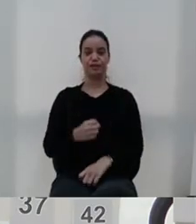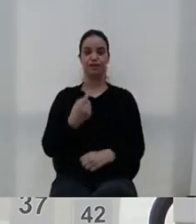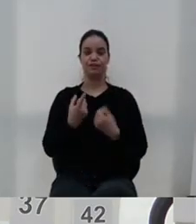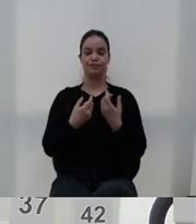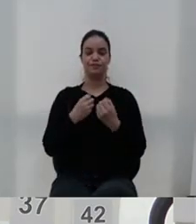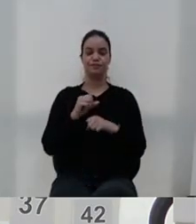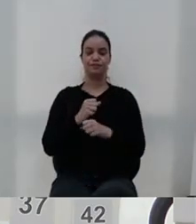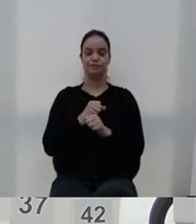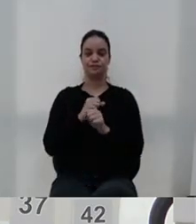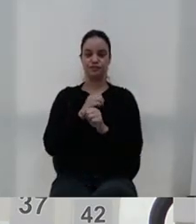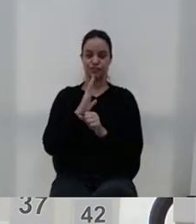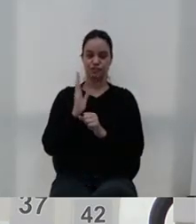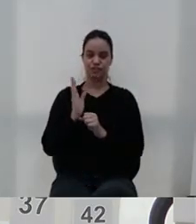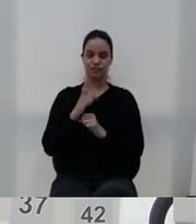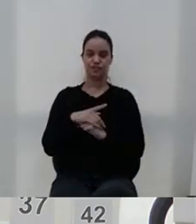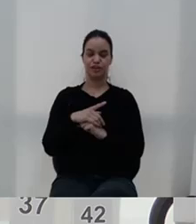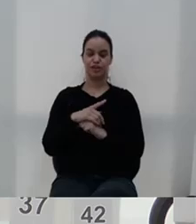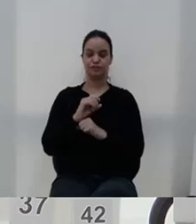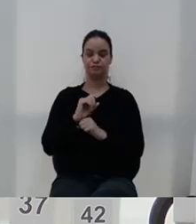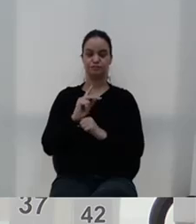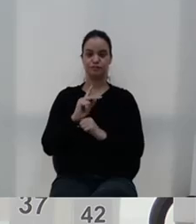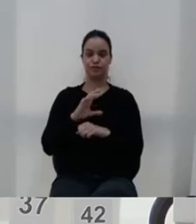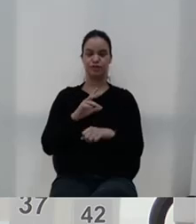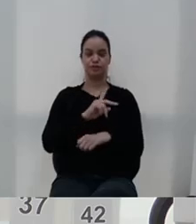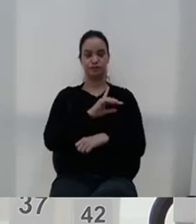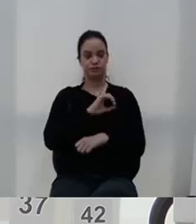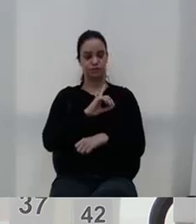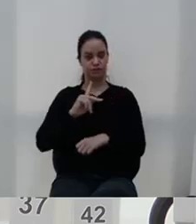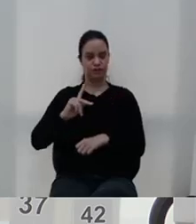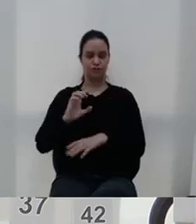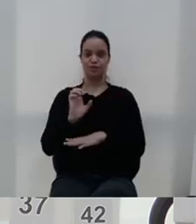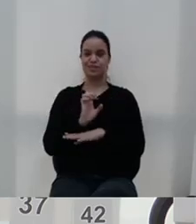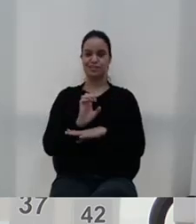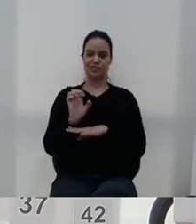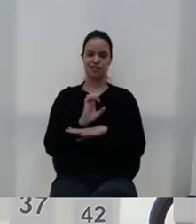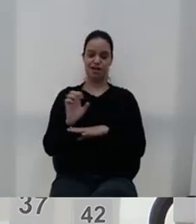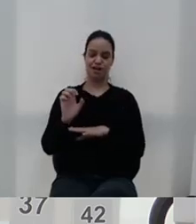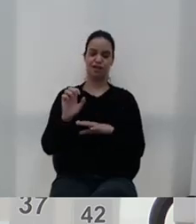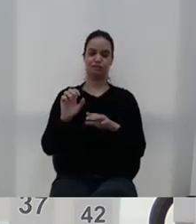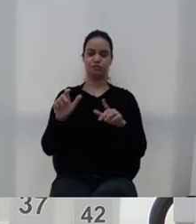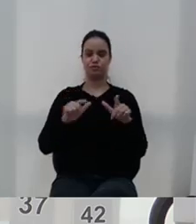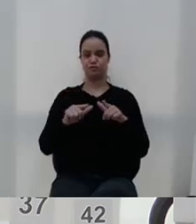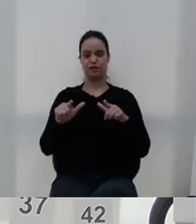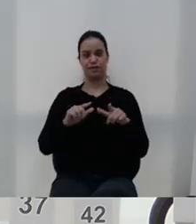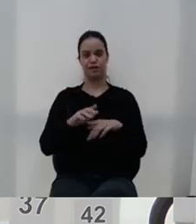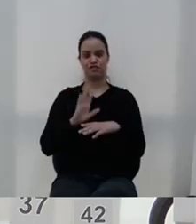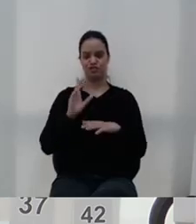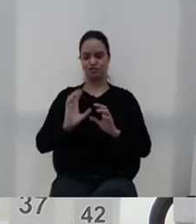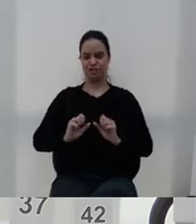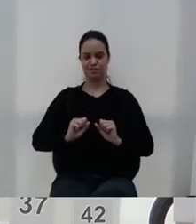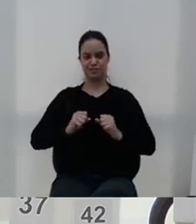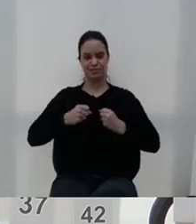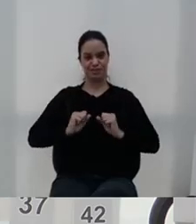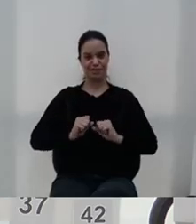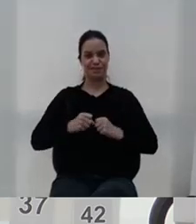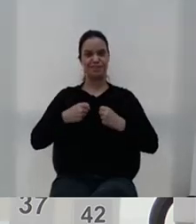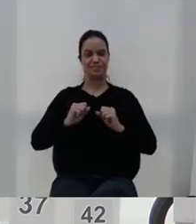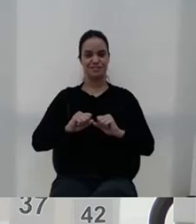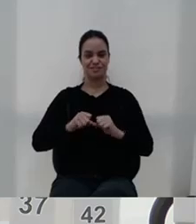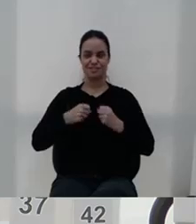pese dificuldades estruturais e pessoais, os defensores, estagiários e servidores vêm se desdobrando para superar